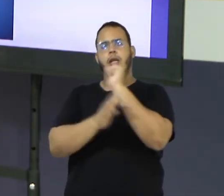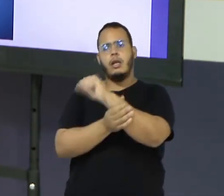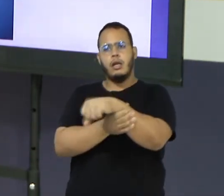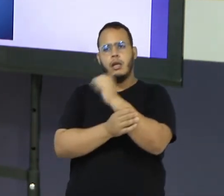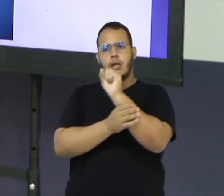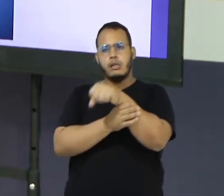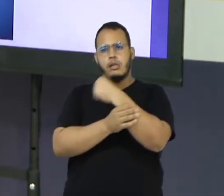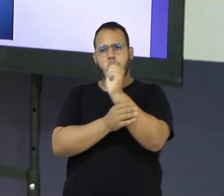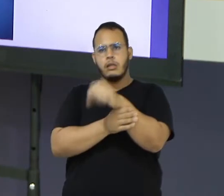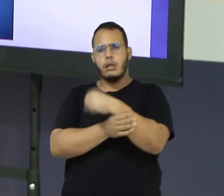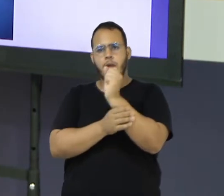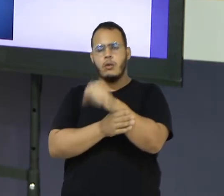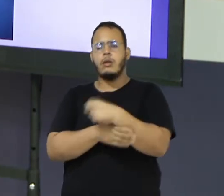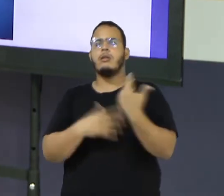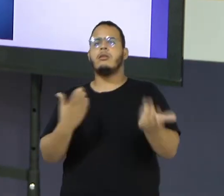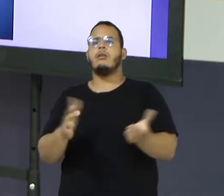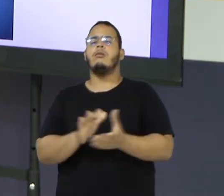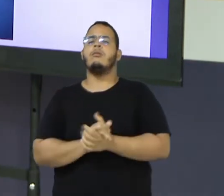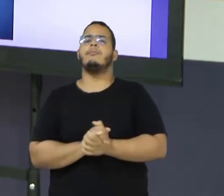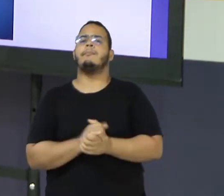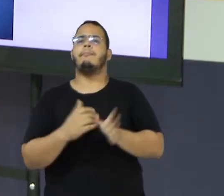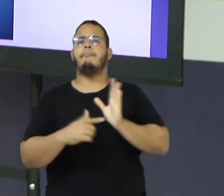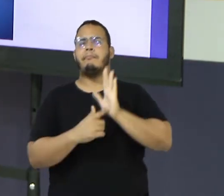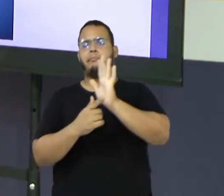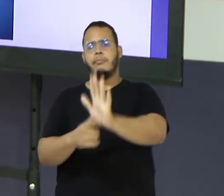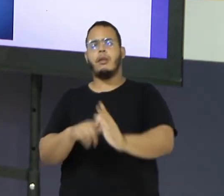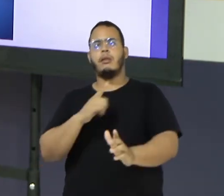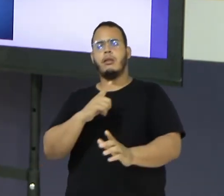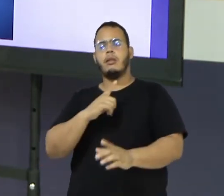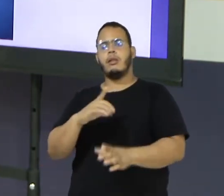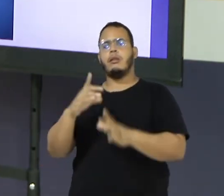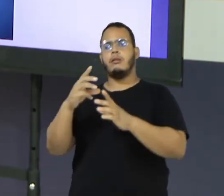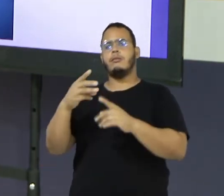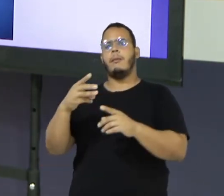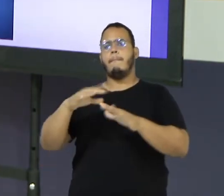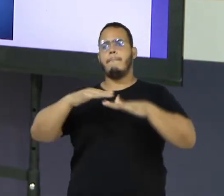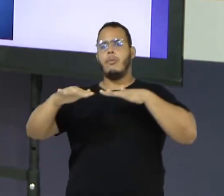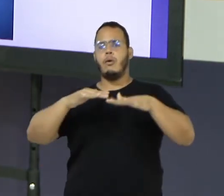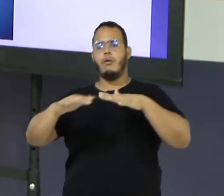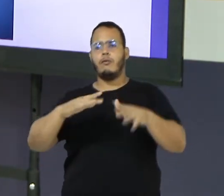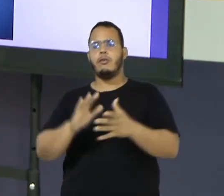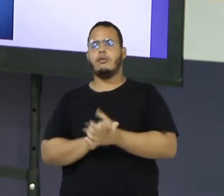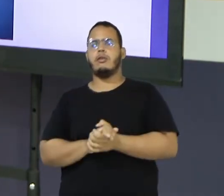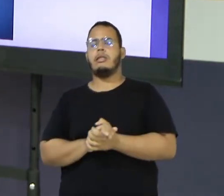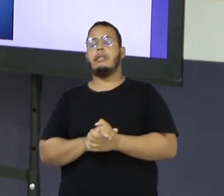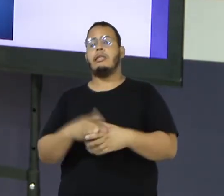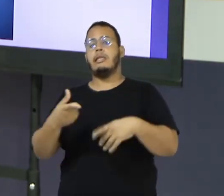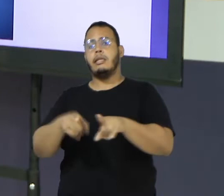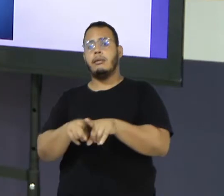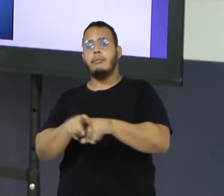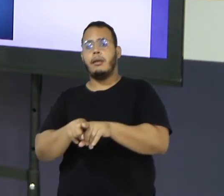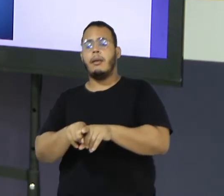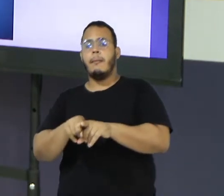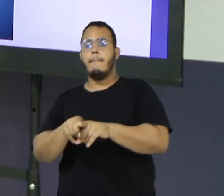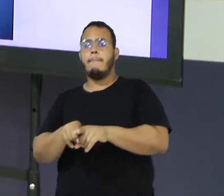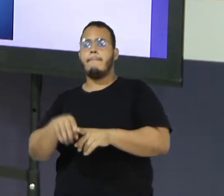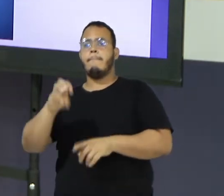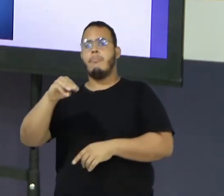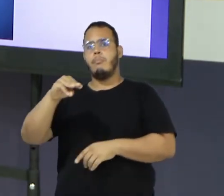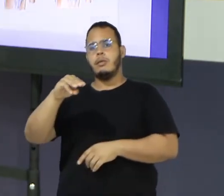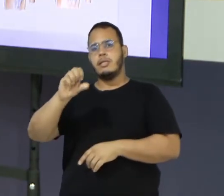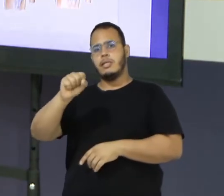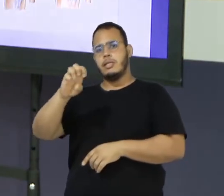movimento permitido pelas articulações, podemos classificá-las em móveis, semimóveis e imóveis,